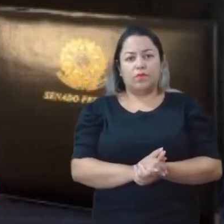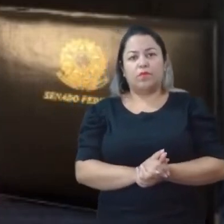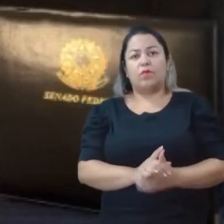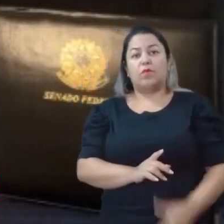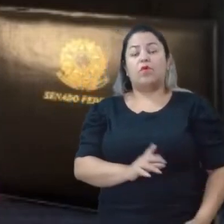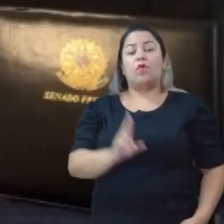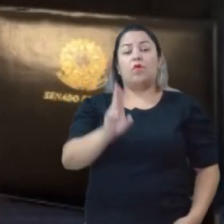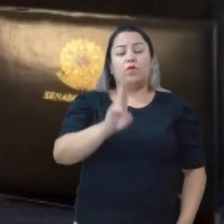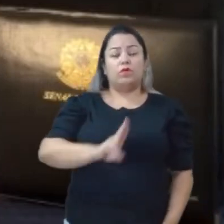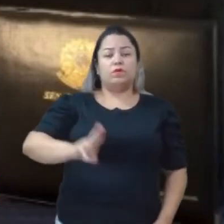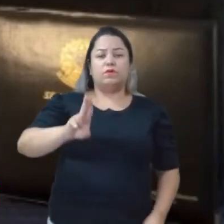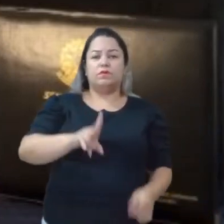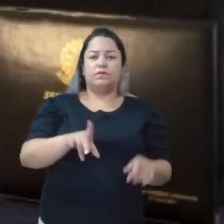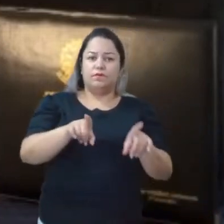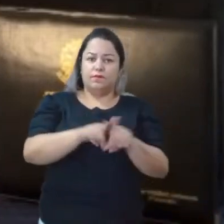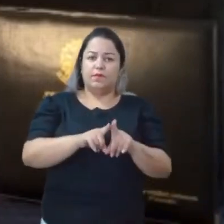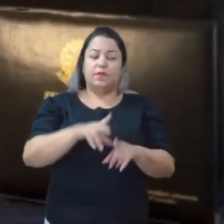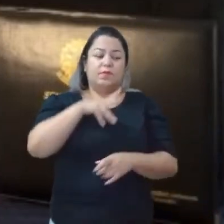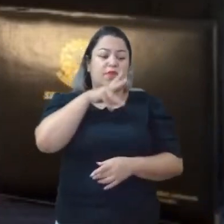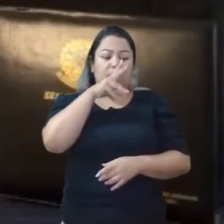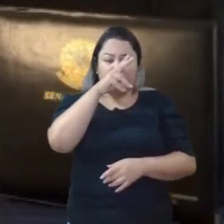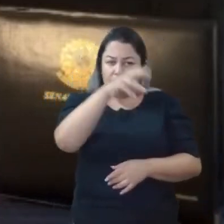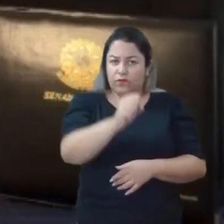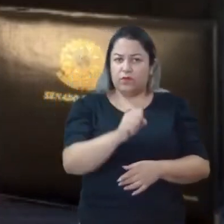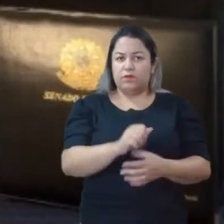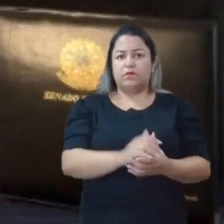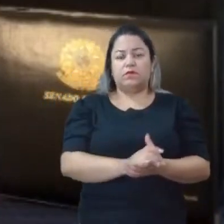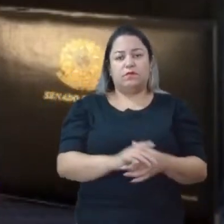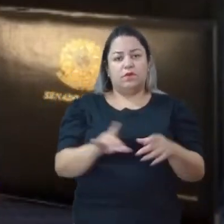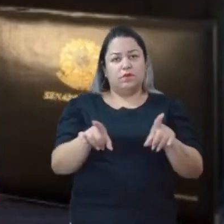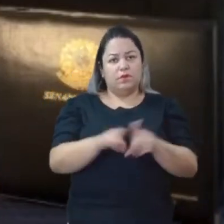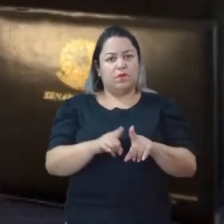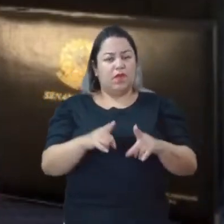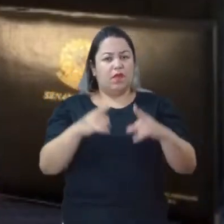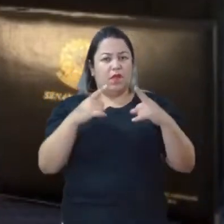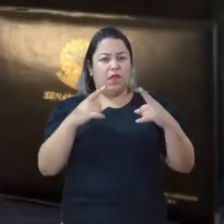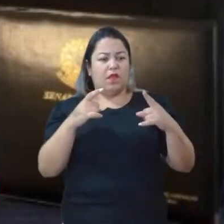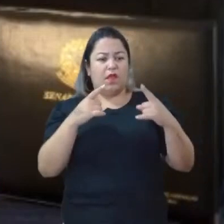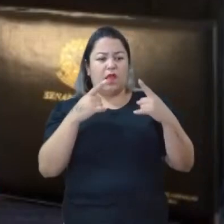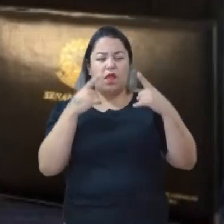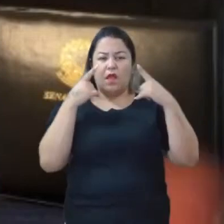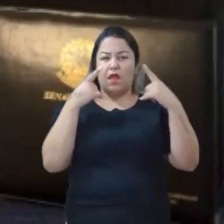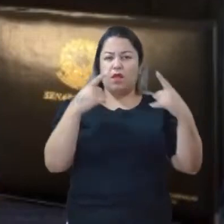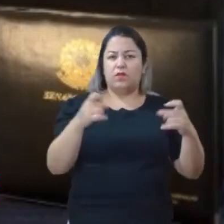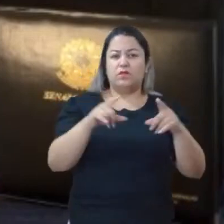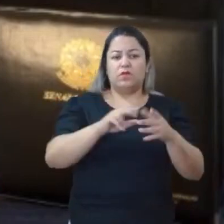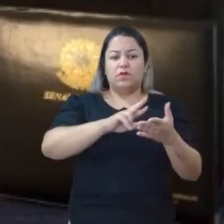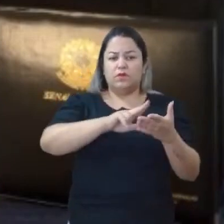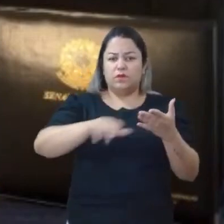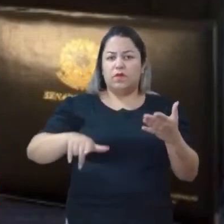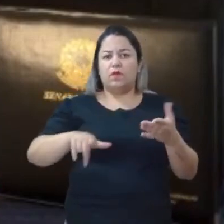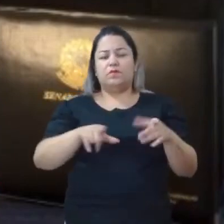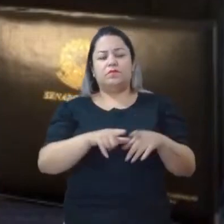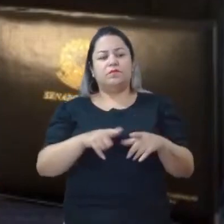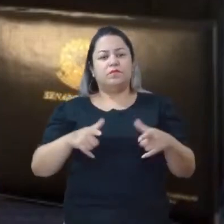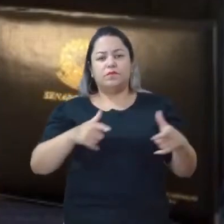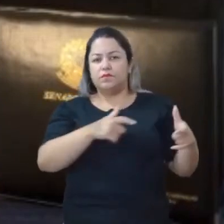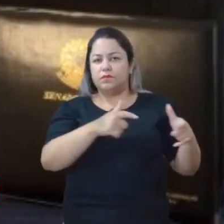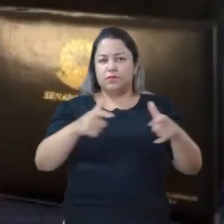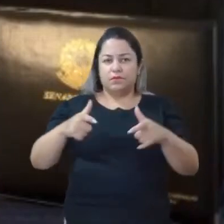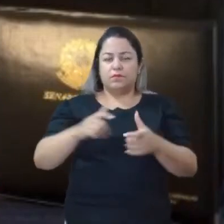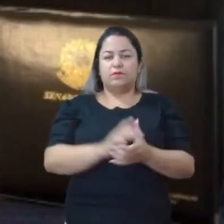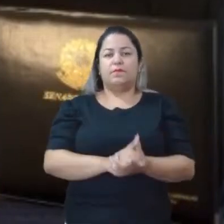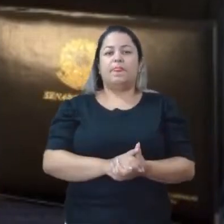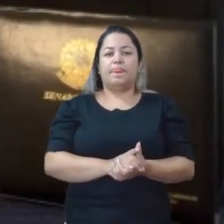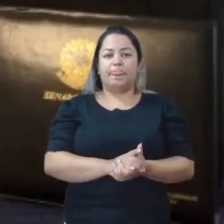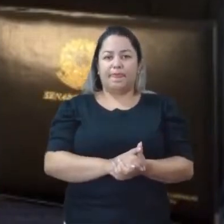o uso da força direta e a agressão direta de ambos os lados, né?